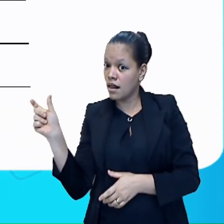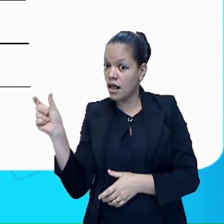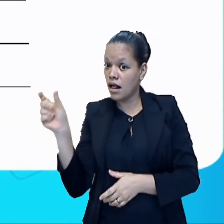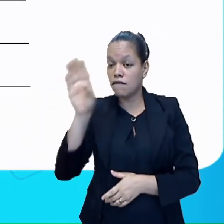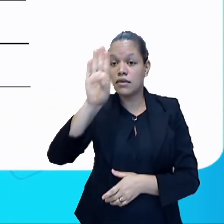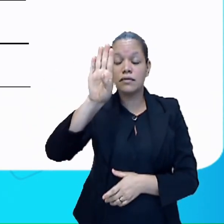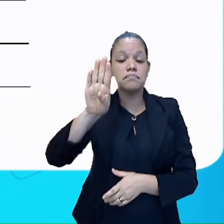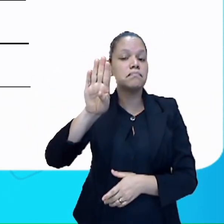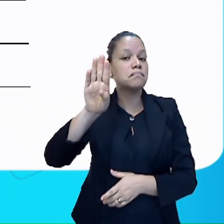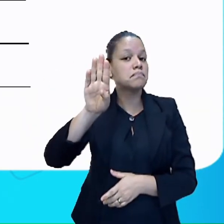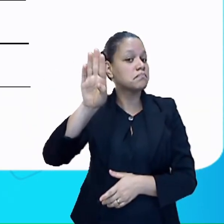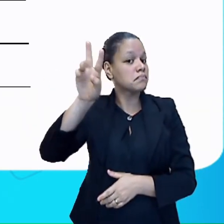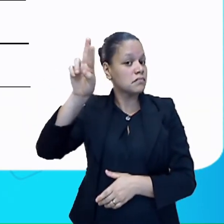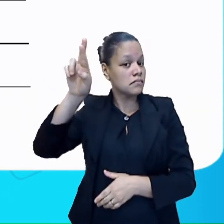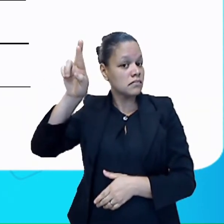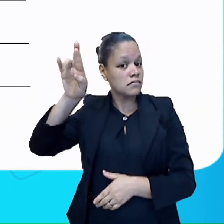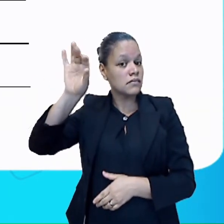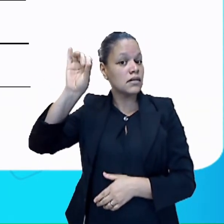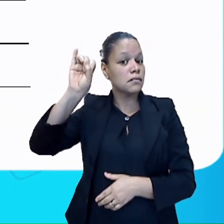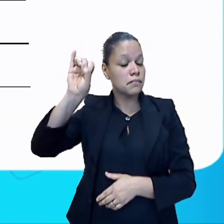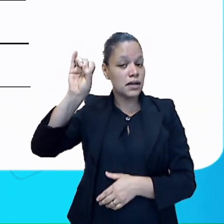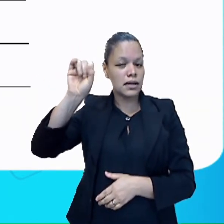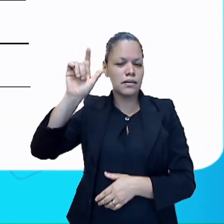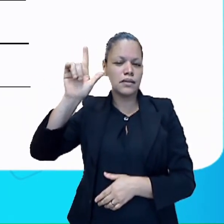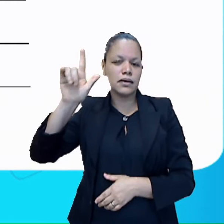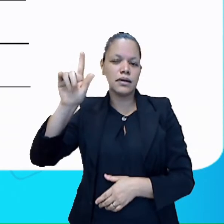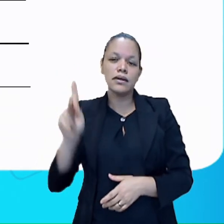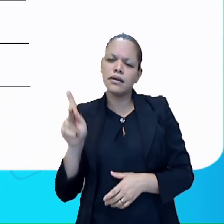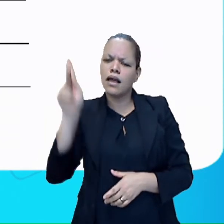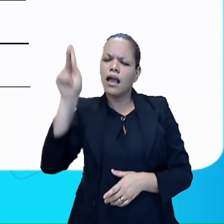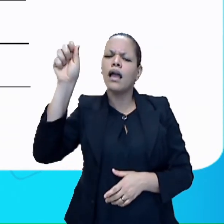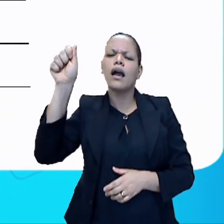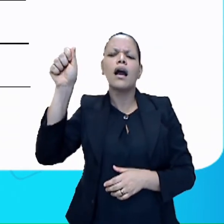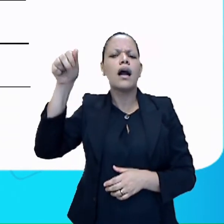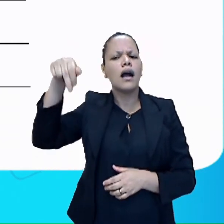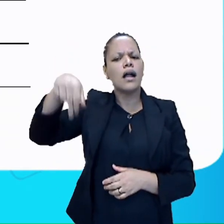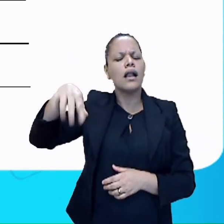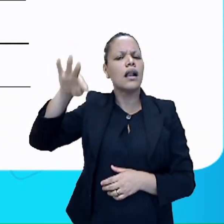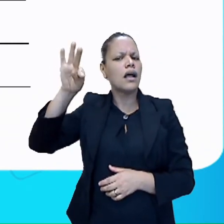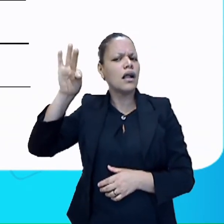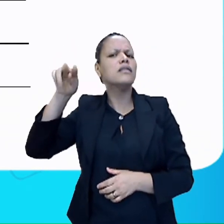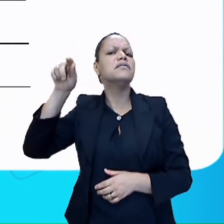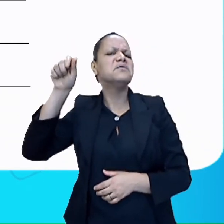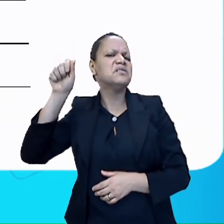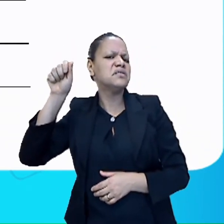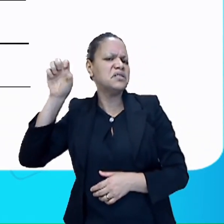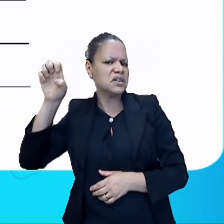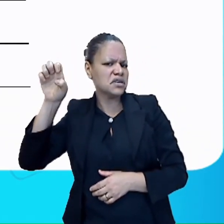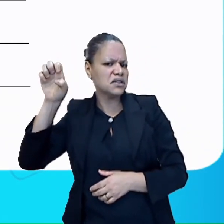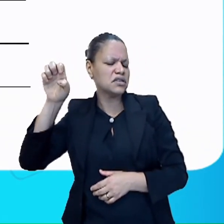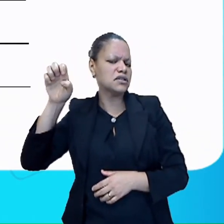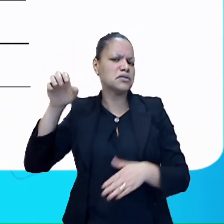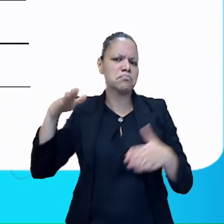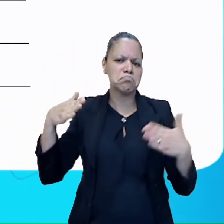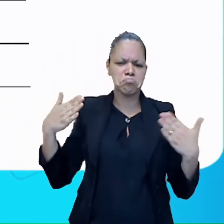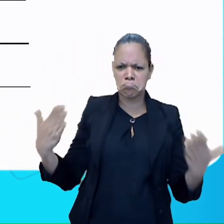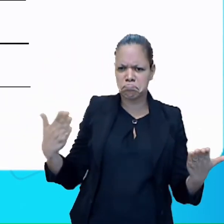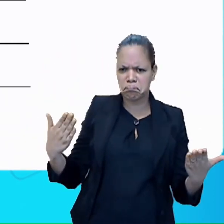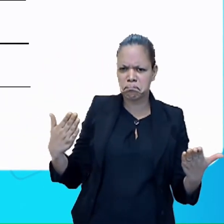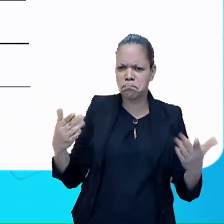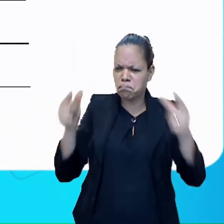tá? Mas não quer dizer que tenha que ser este exemplo. Você pode colocar um outro qualquer. O